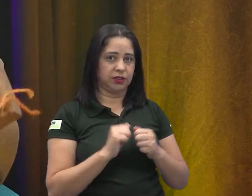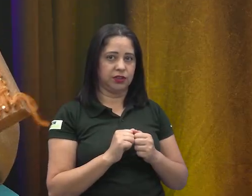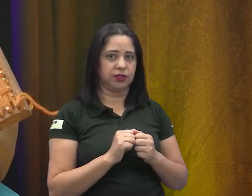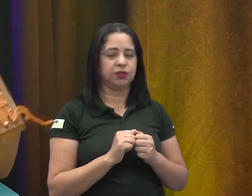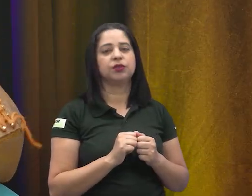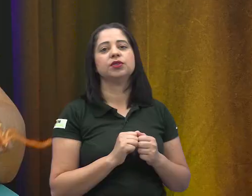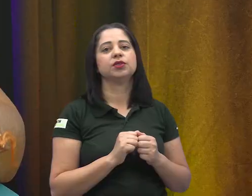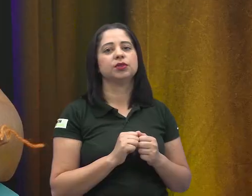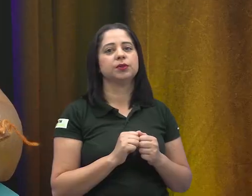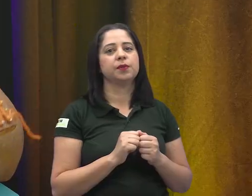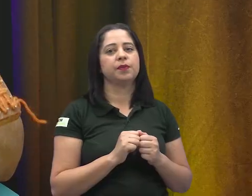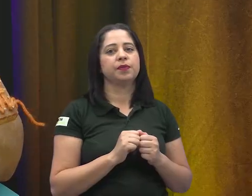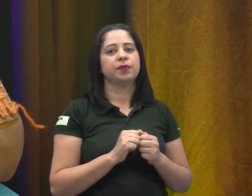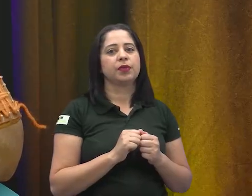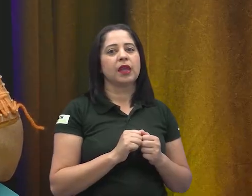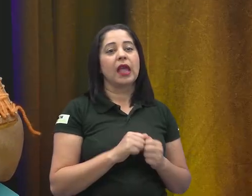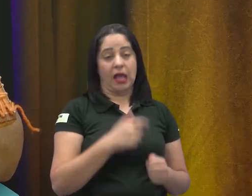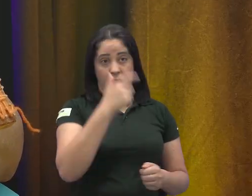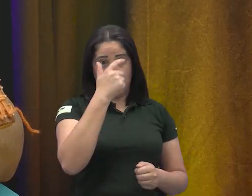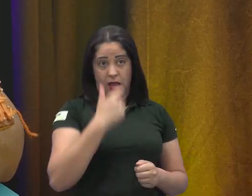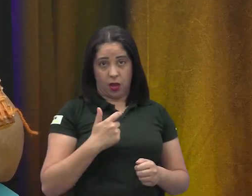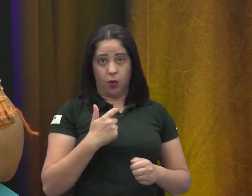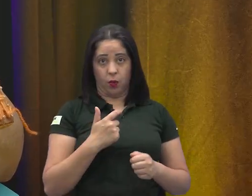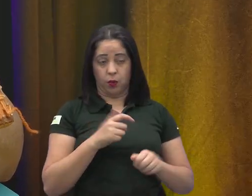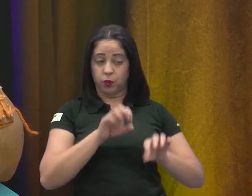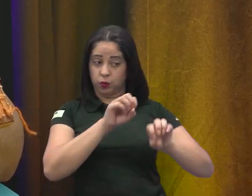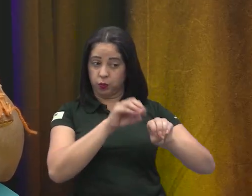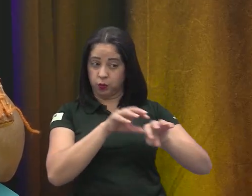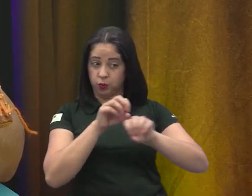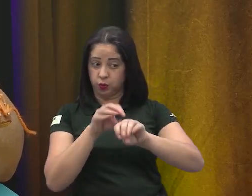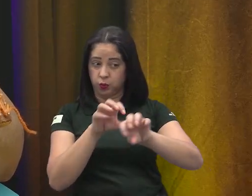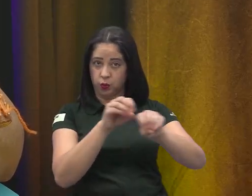aula de tear de pregos especificamente,